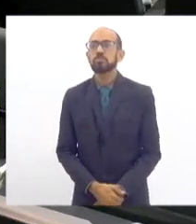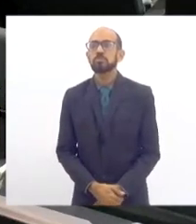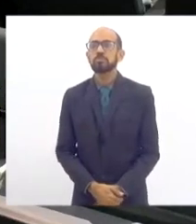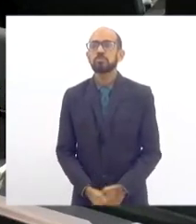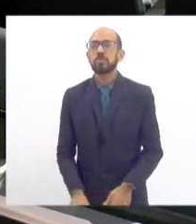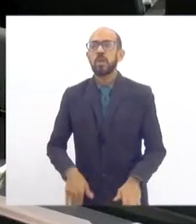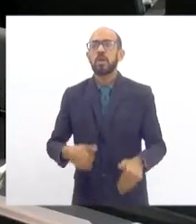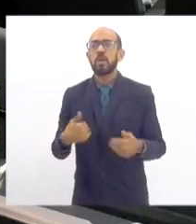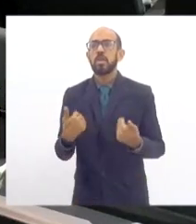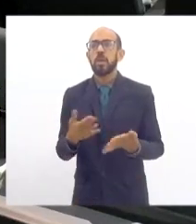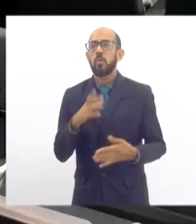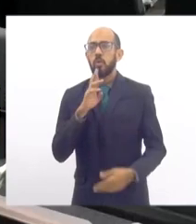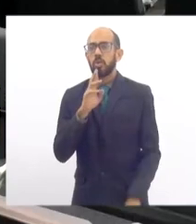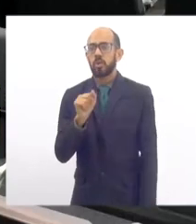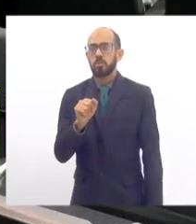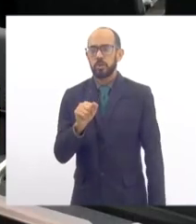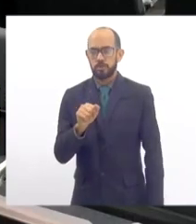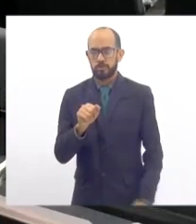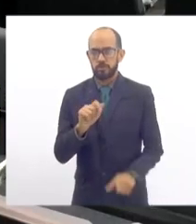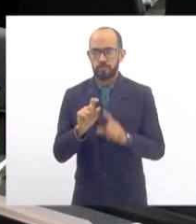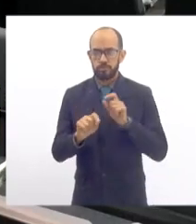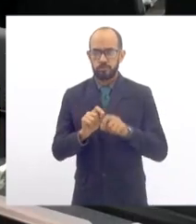Obrigado. Bom, deputado Rodrigo Amorim,